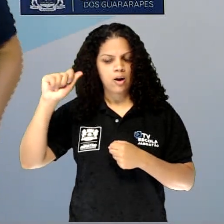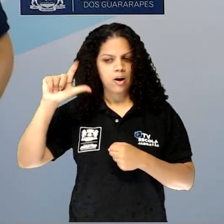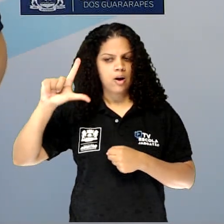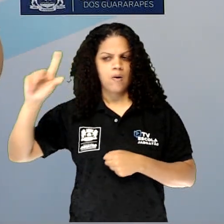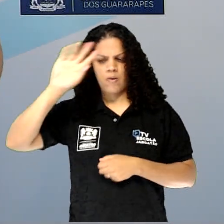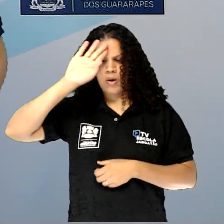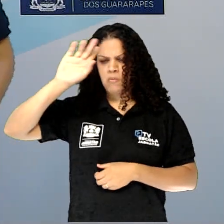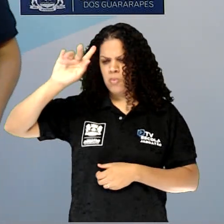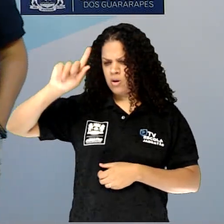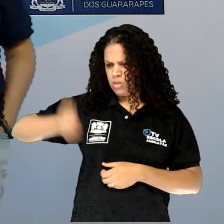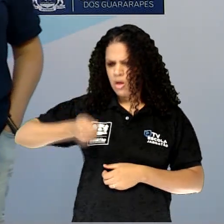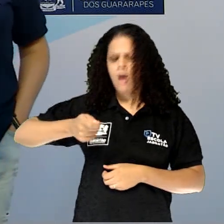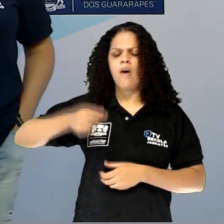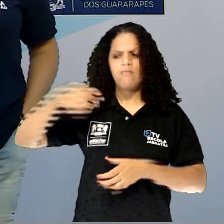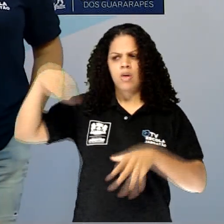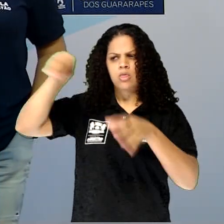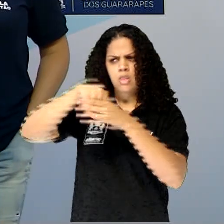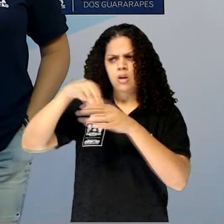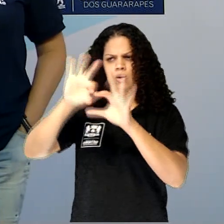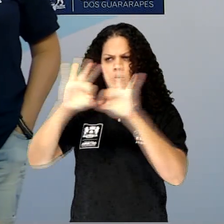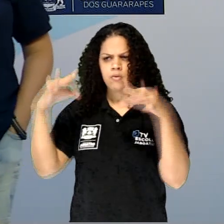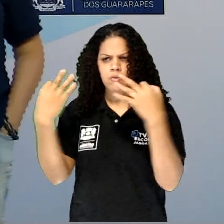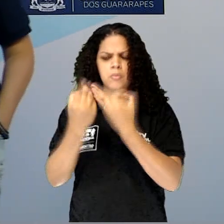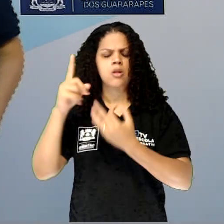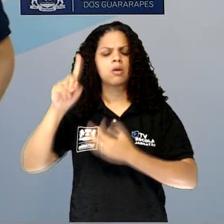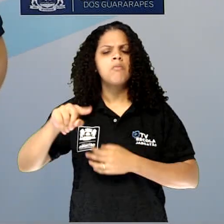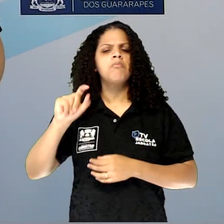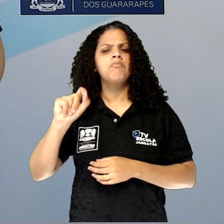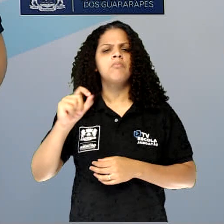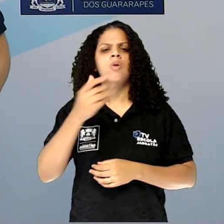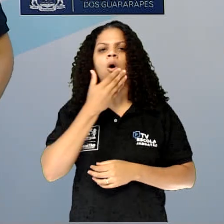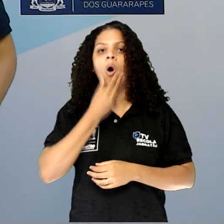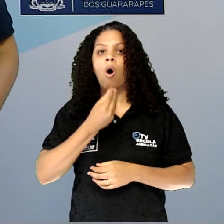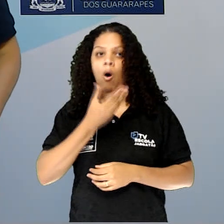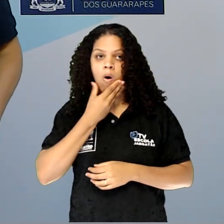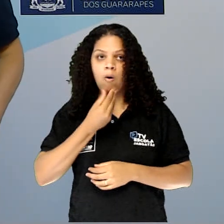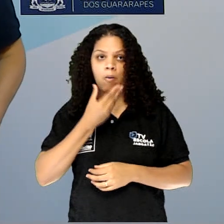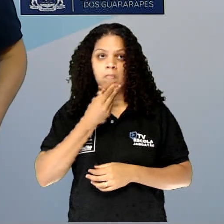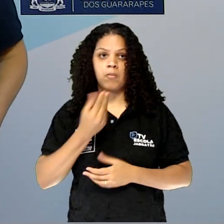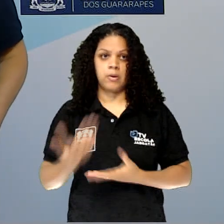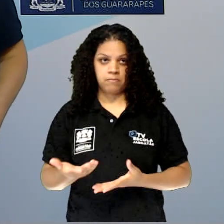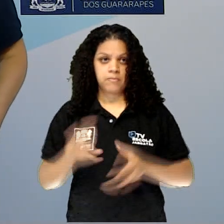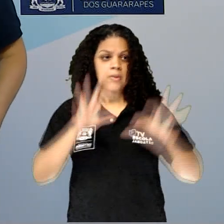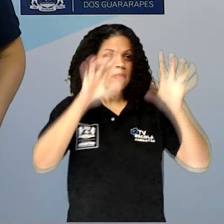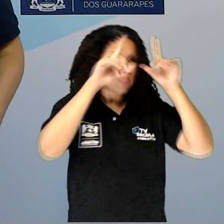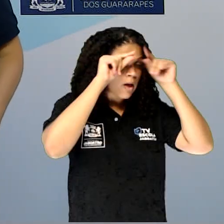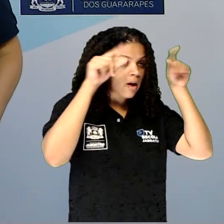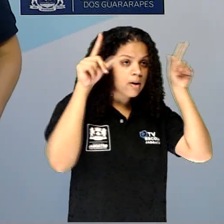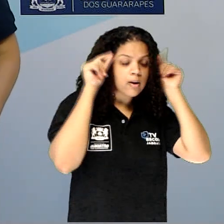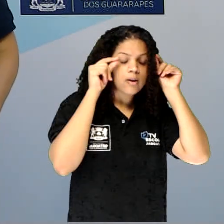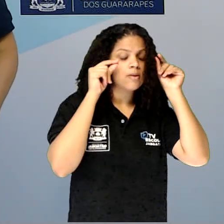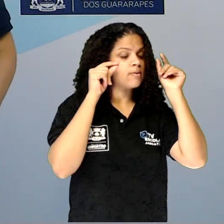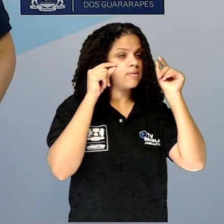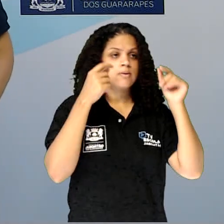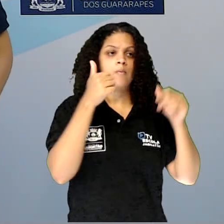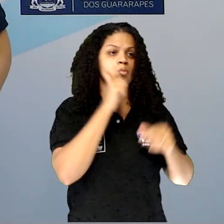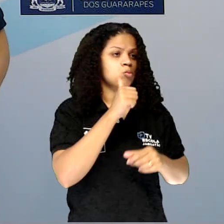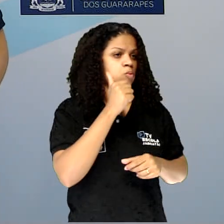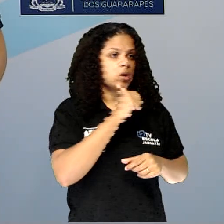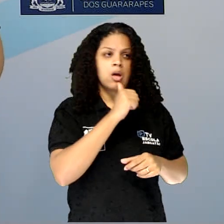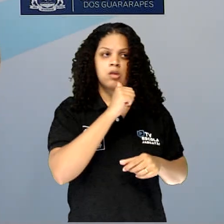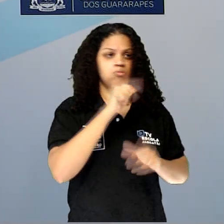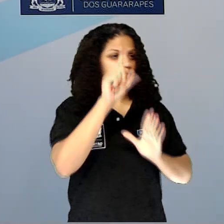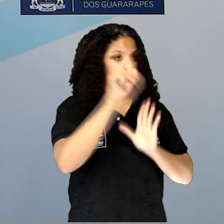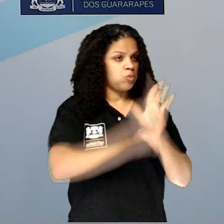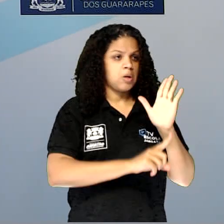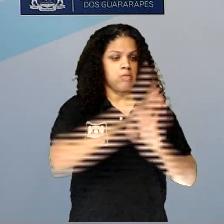família eram os homens. Na Grécia, nem cidadãs as mulheres podiam ser. Em Roma, as